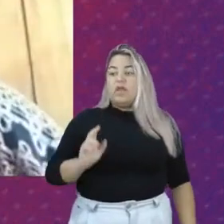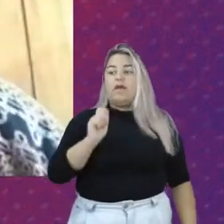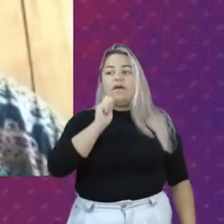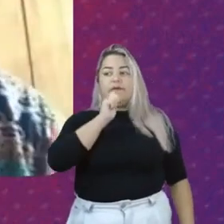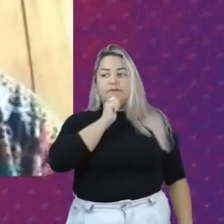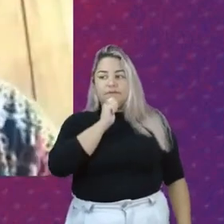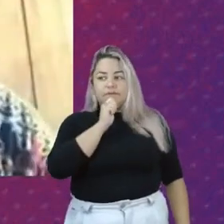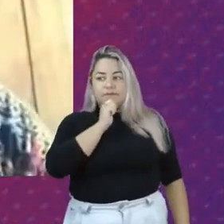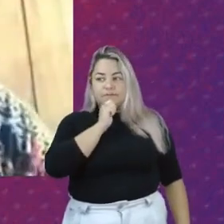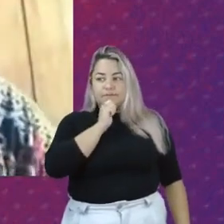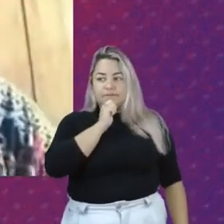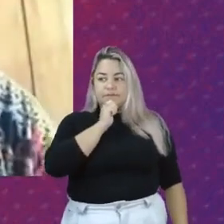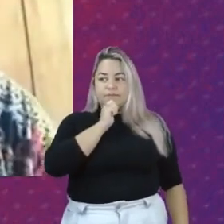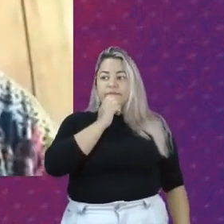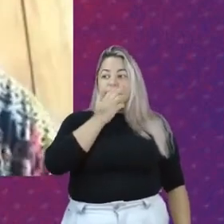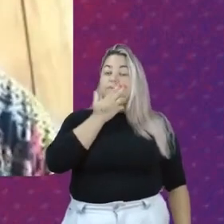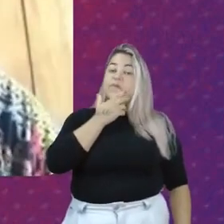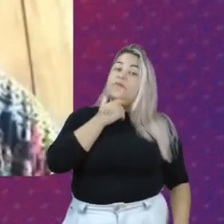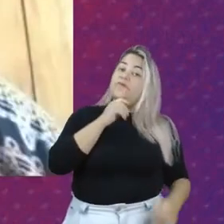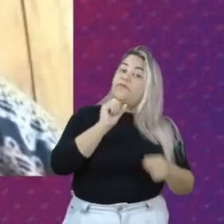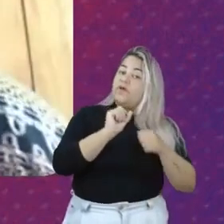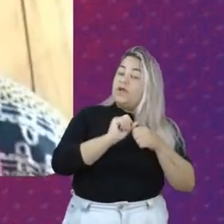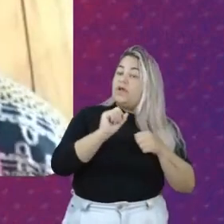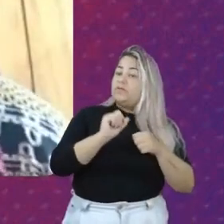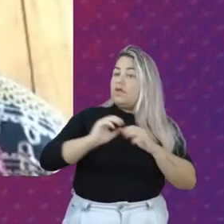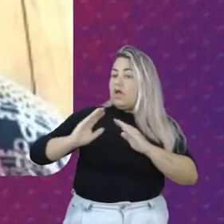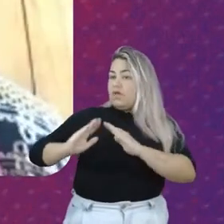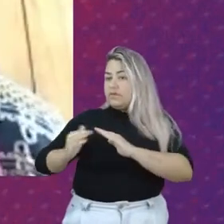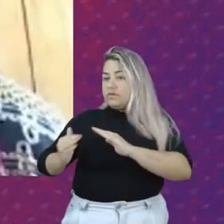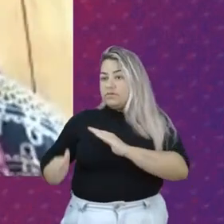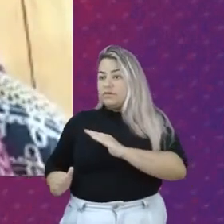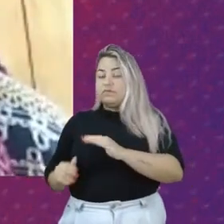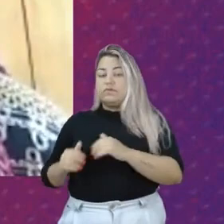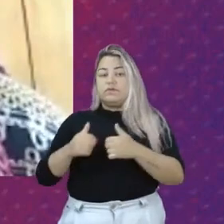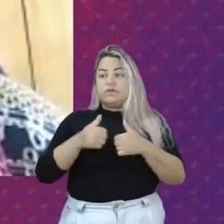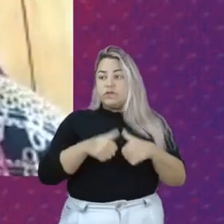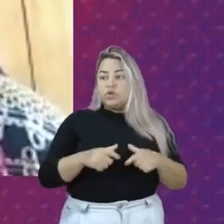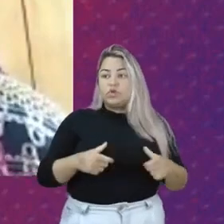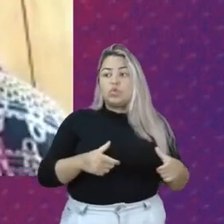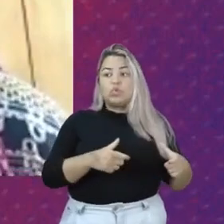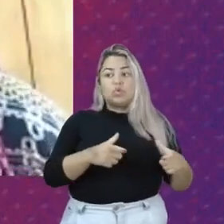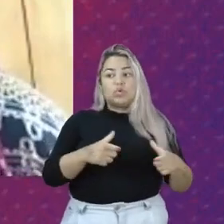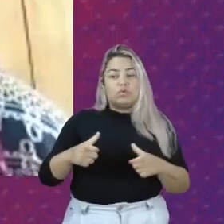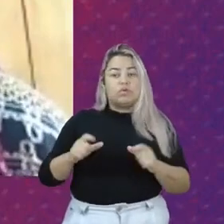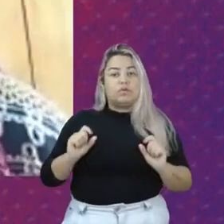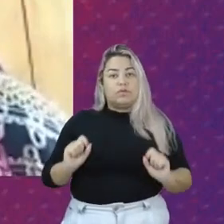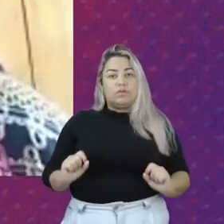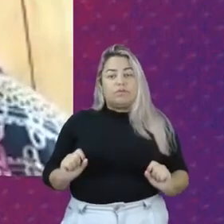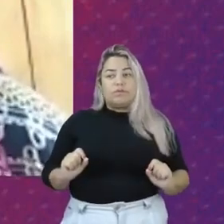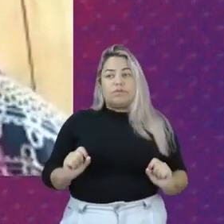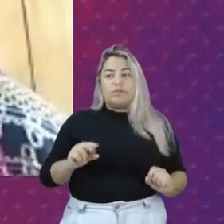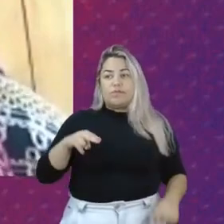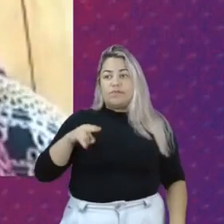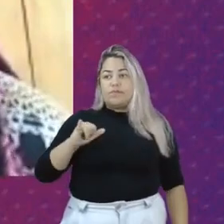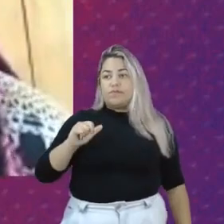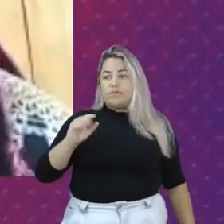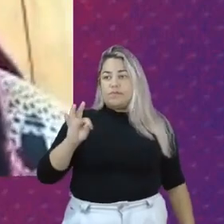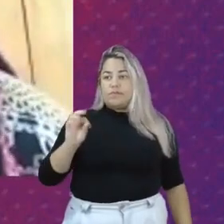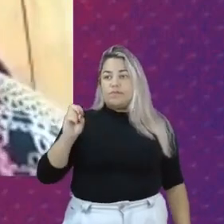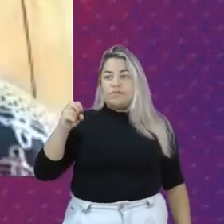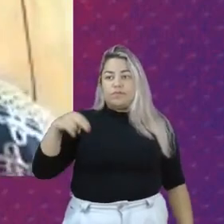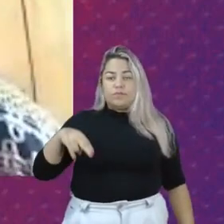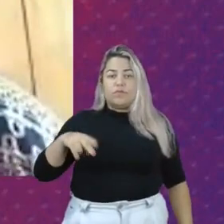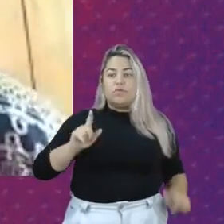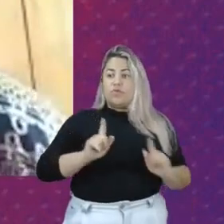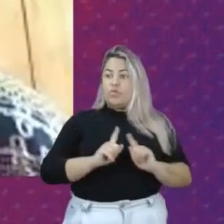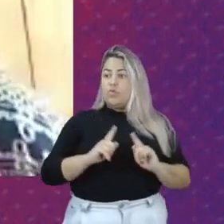ainda deixa e faz com que a favela esteja num lugar que Milton Santos,